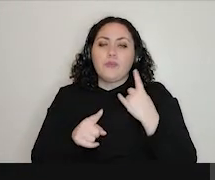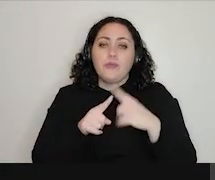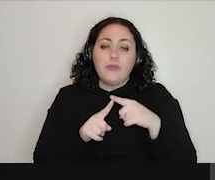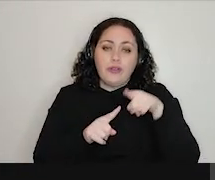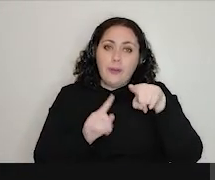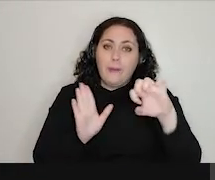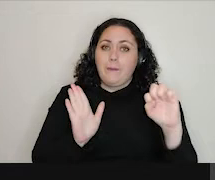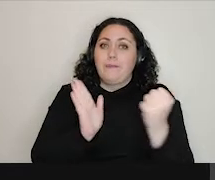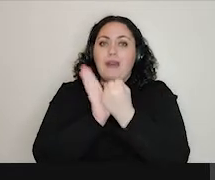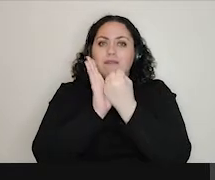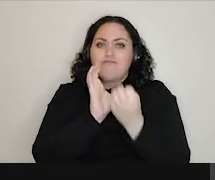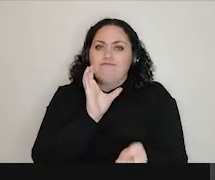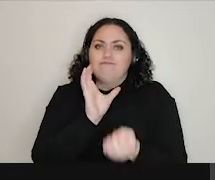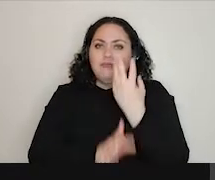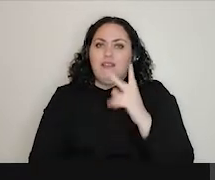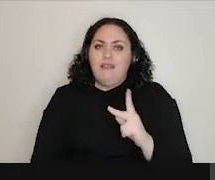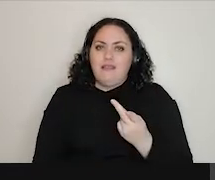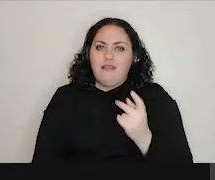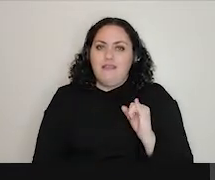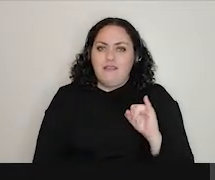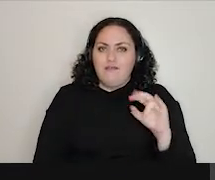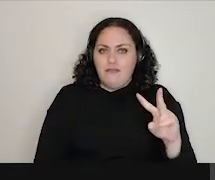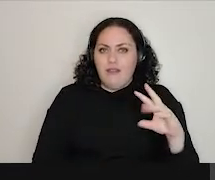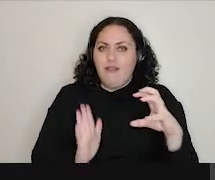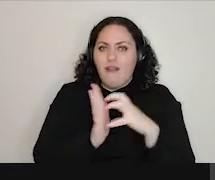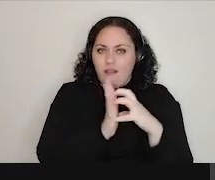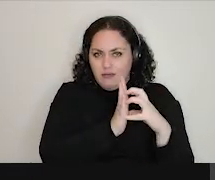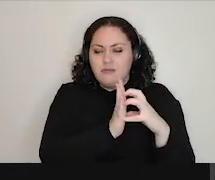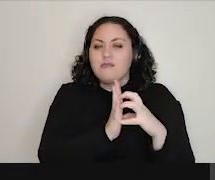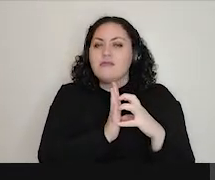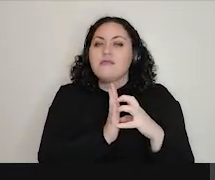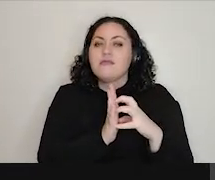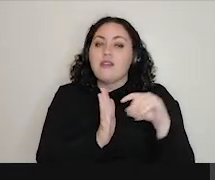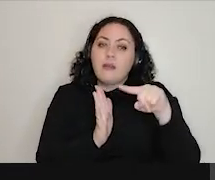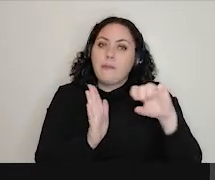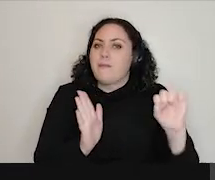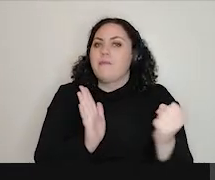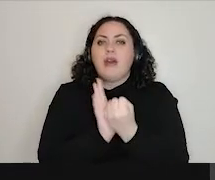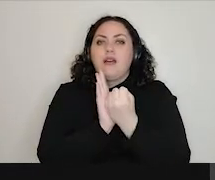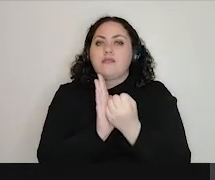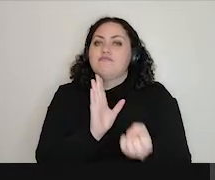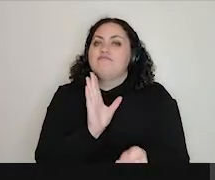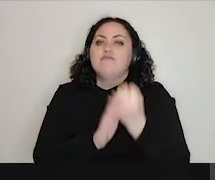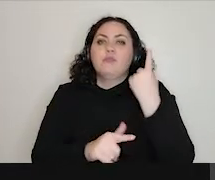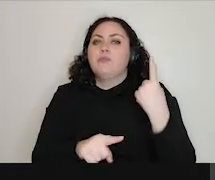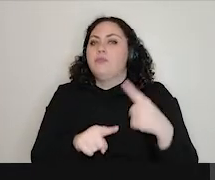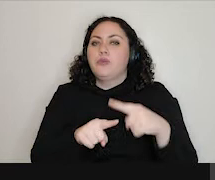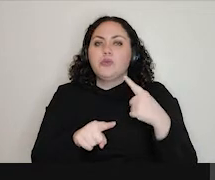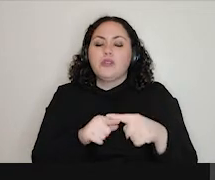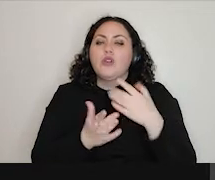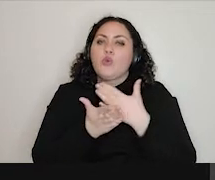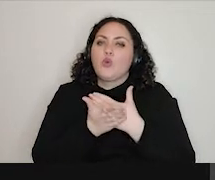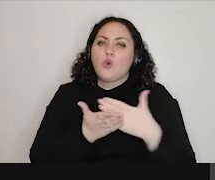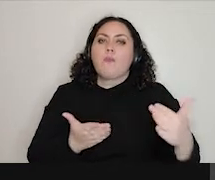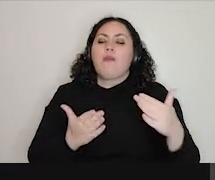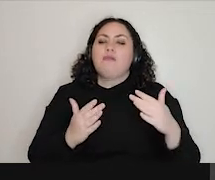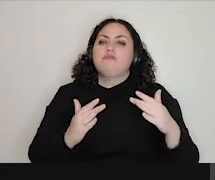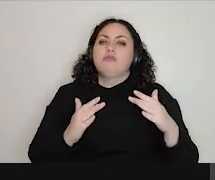porquê. Porque o marco histórico do advento do HIV/AIDS é um marco que